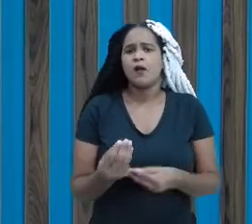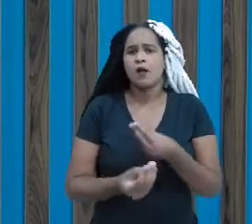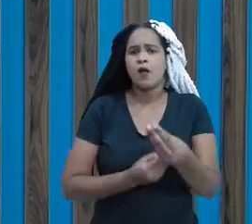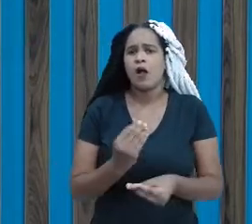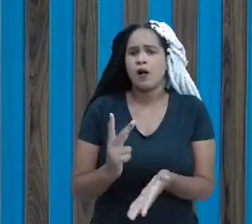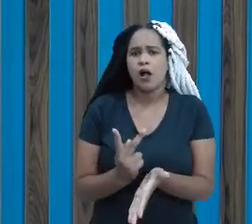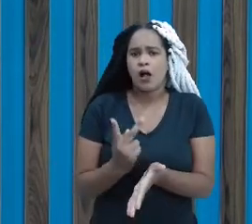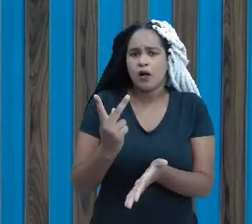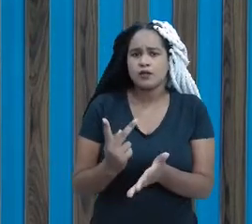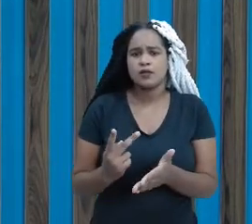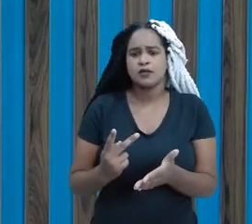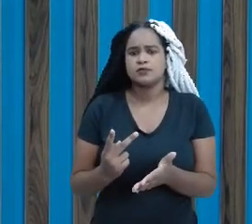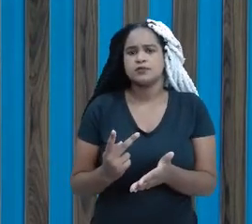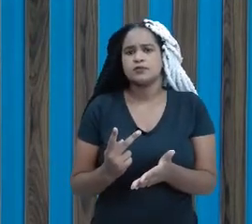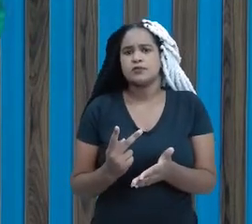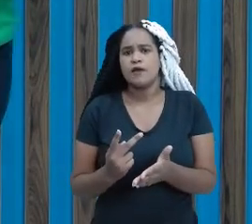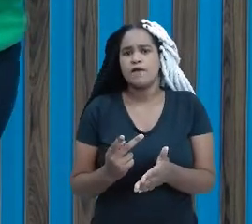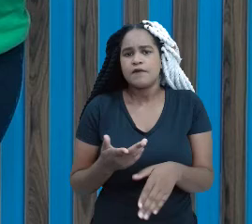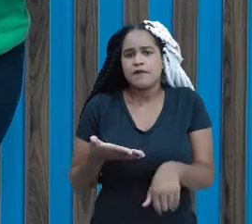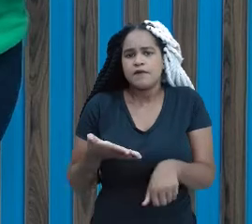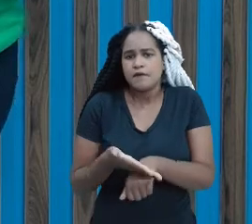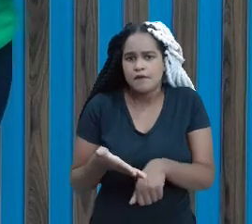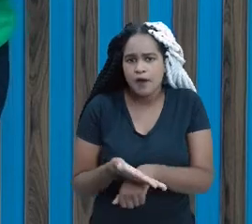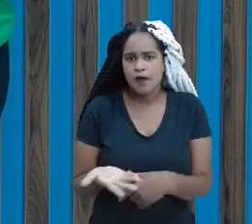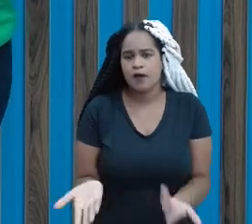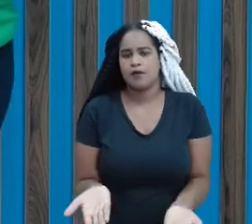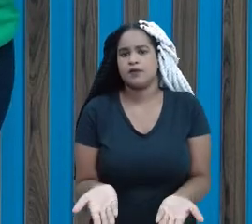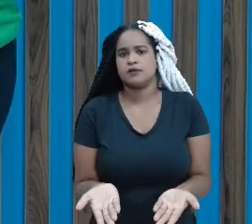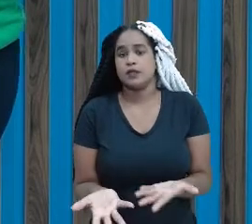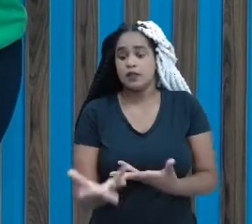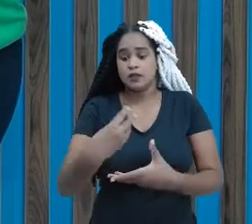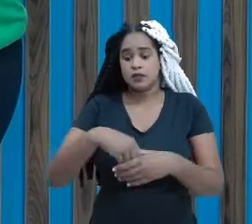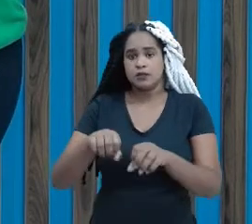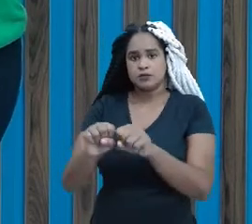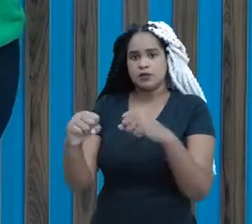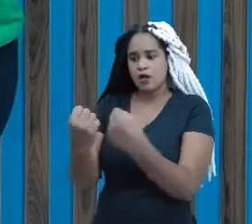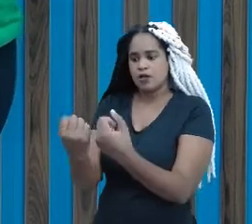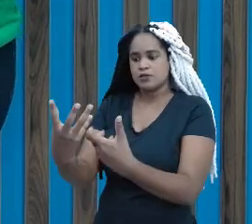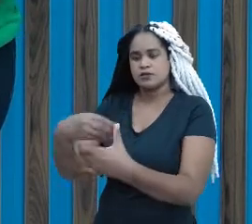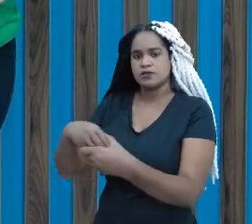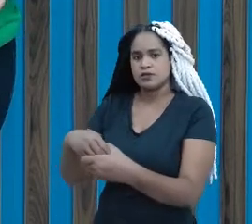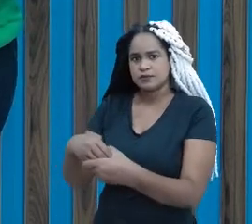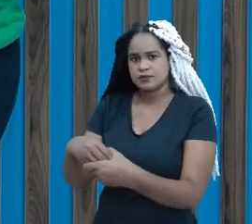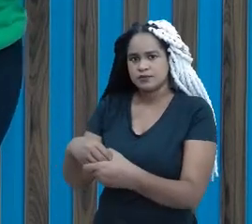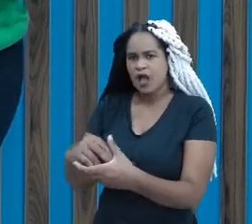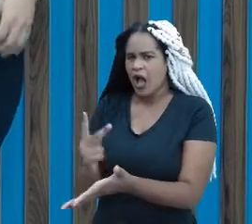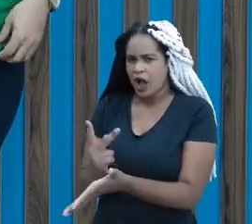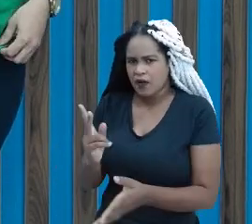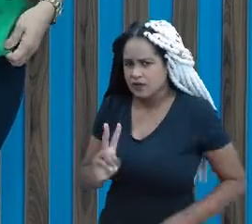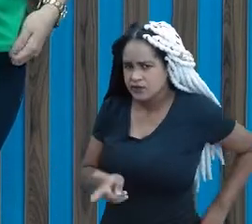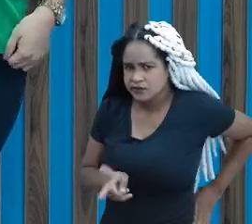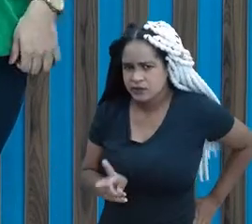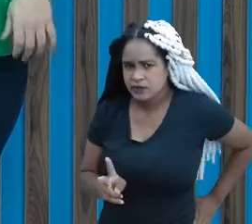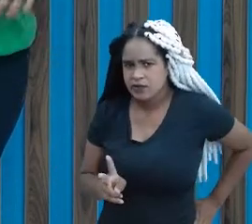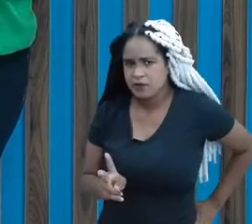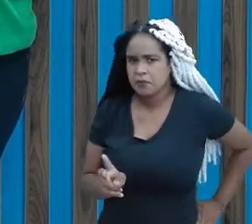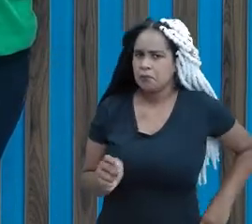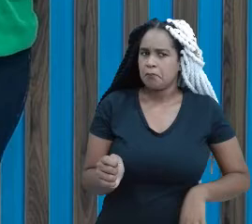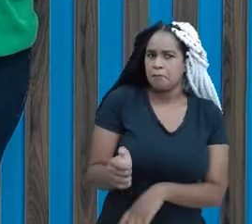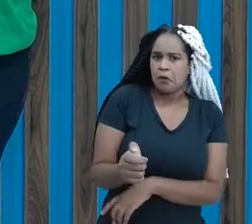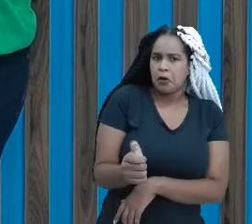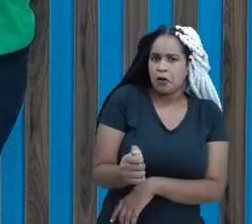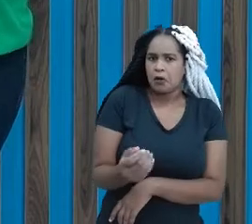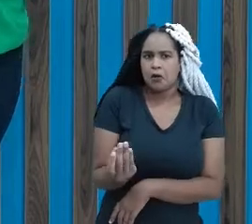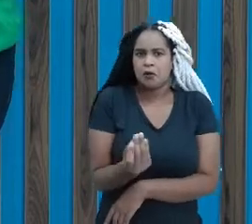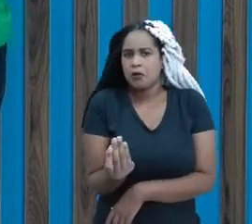dessas alterações cromossômicas na sociedade, né? Será que ocorre muito na nossa sociedade? É uma coisa